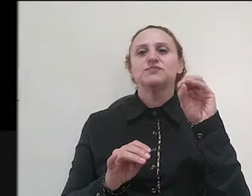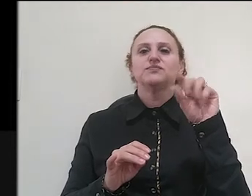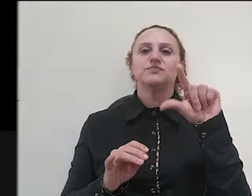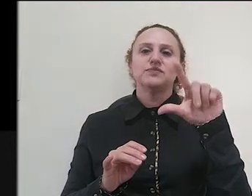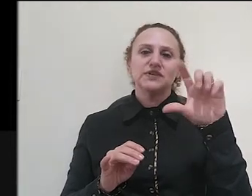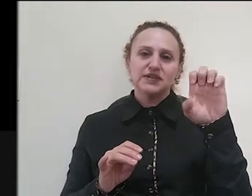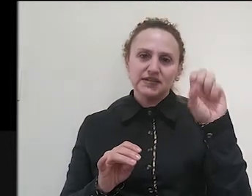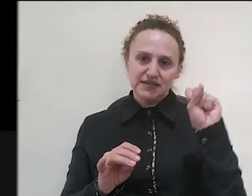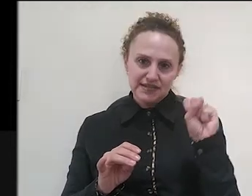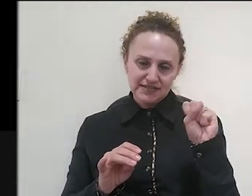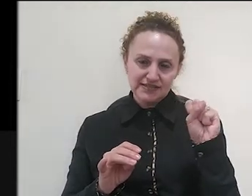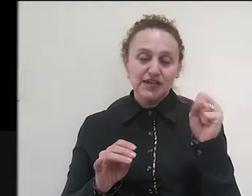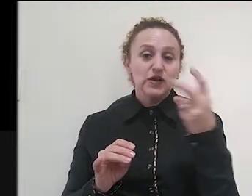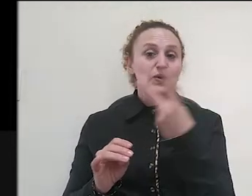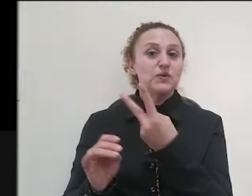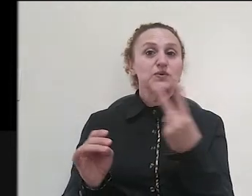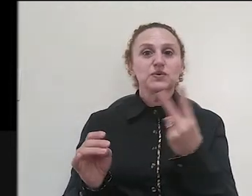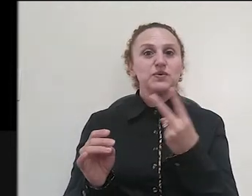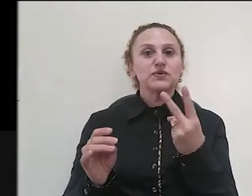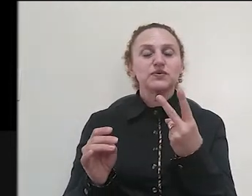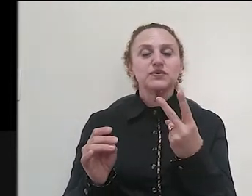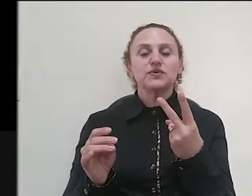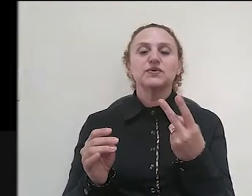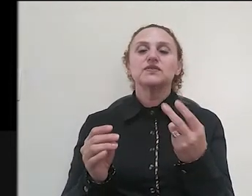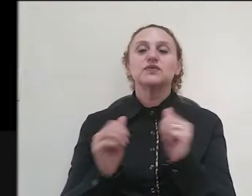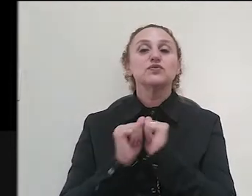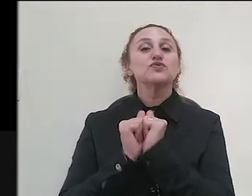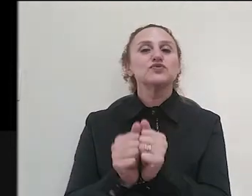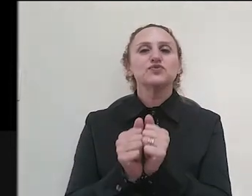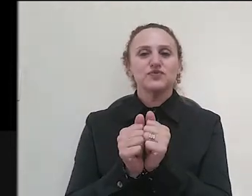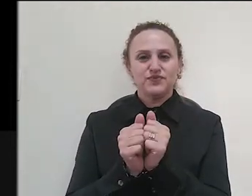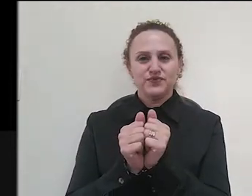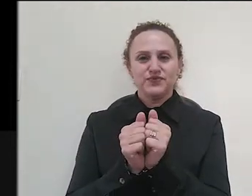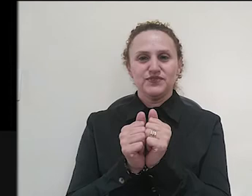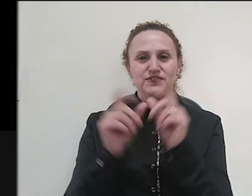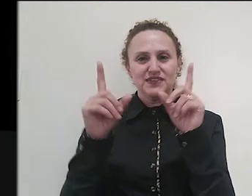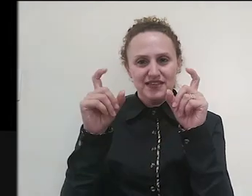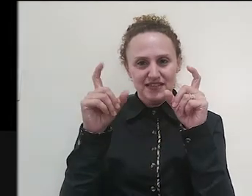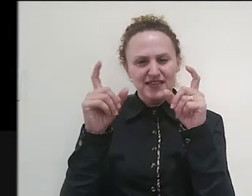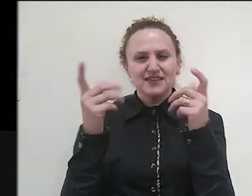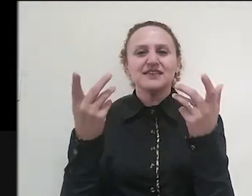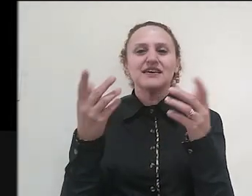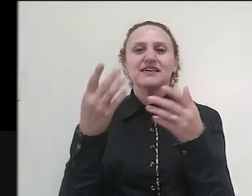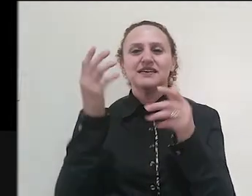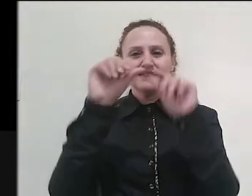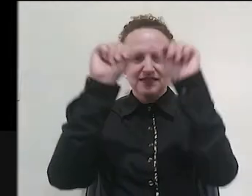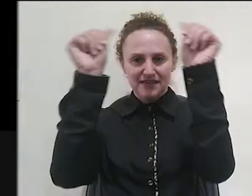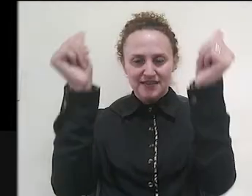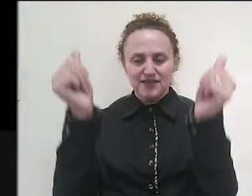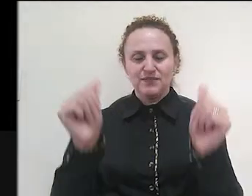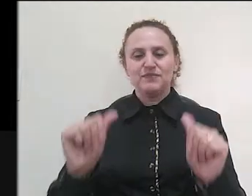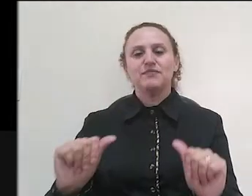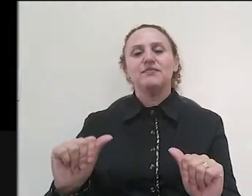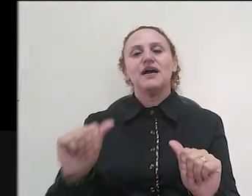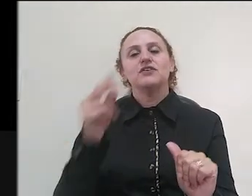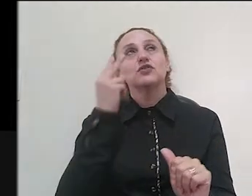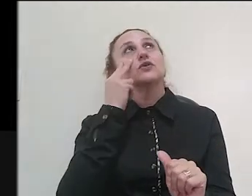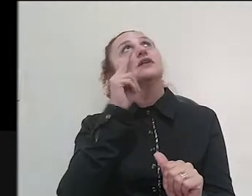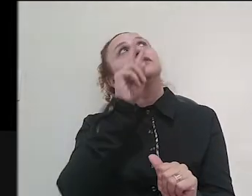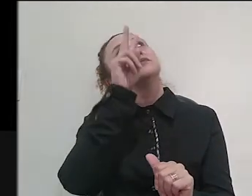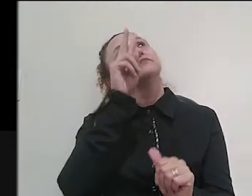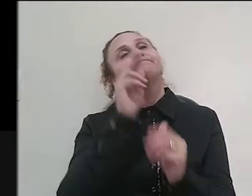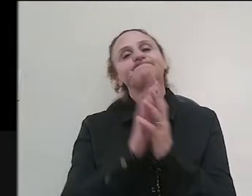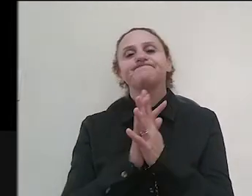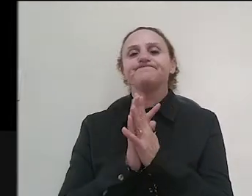é discípulo de Platão, mas ele vai divergir do pensamento dele de várias formas. Então, a lítica damnatória vai dizer o seguinte sobre essa época.